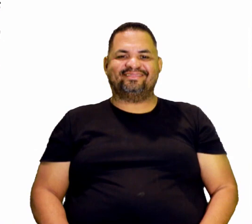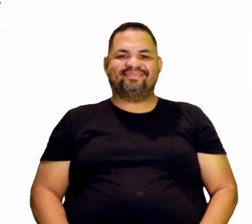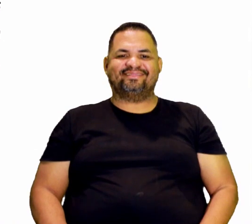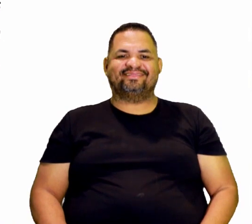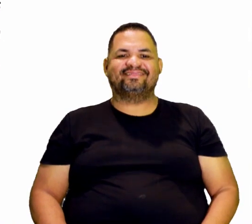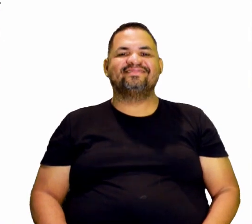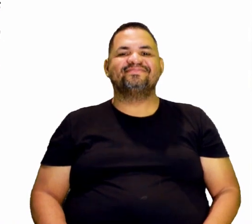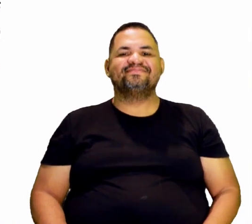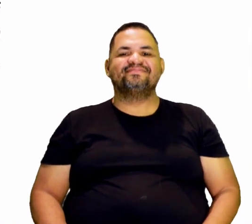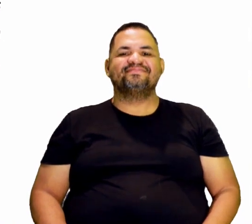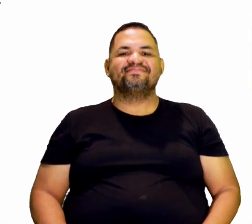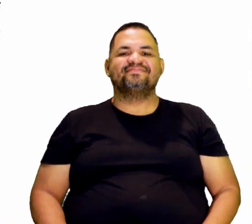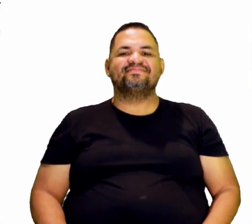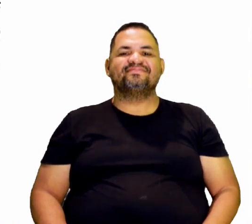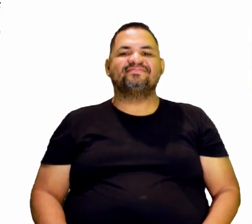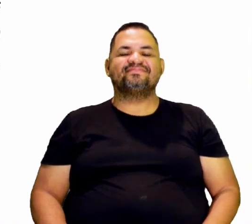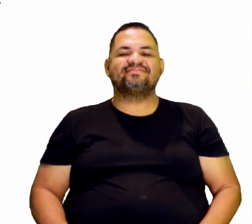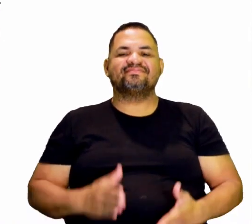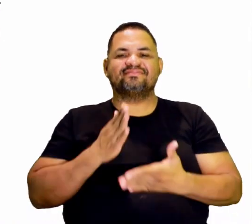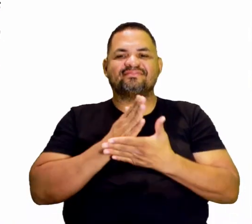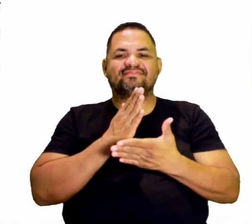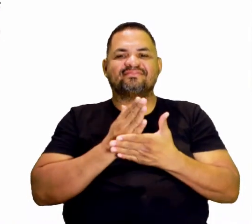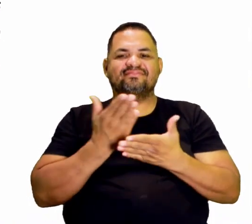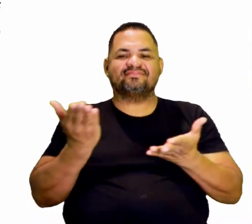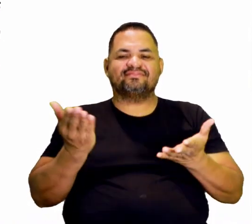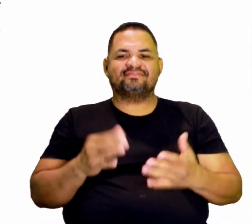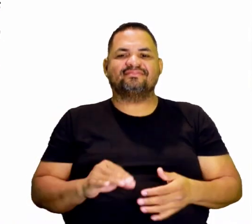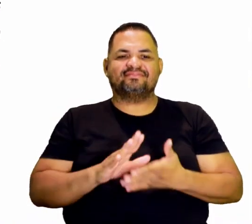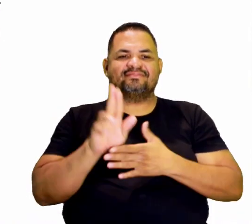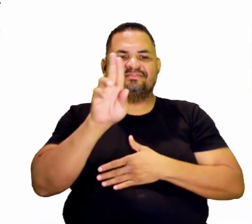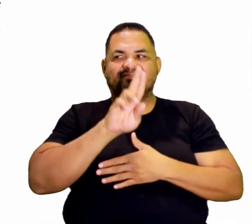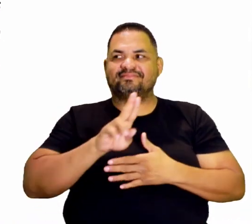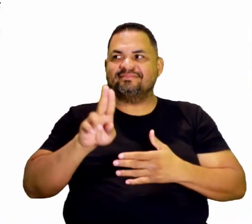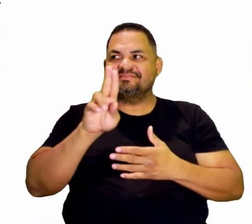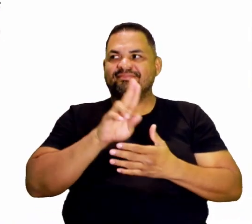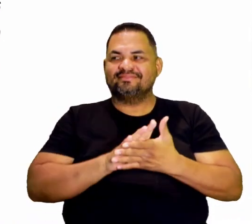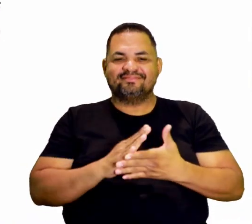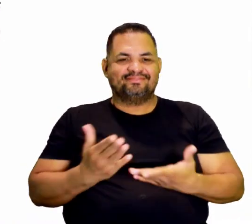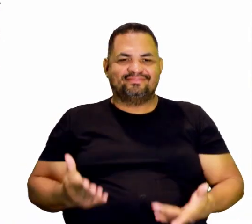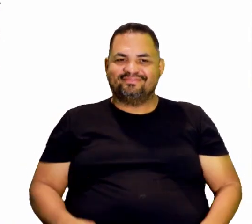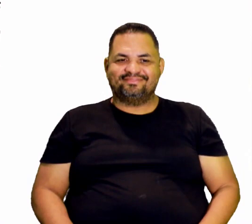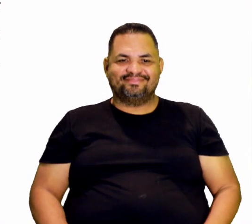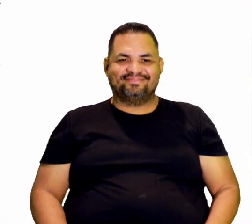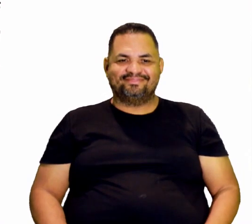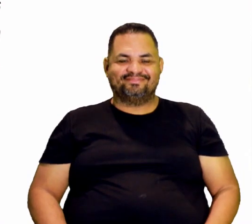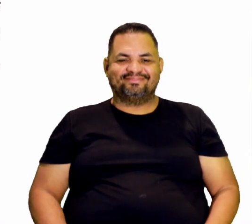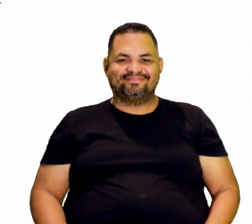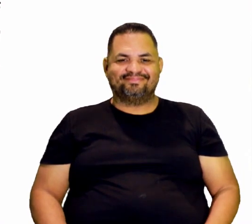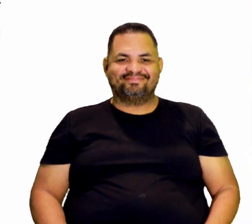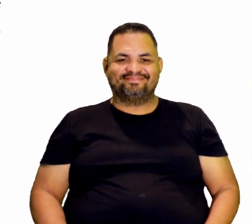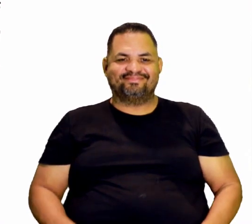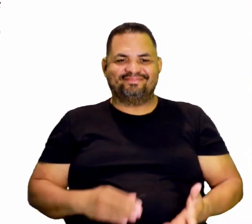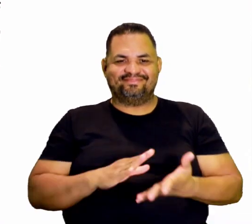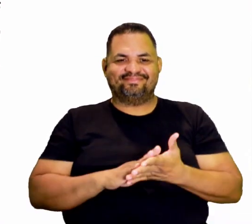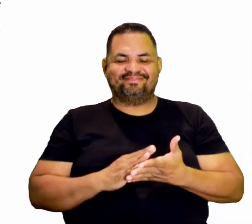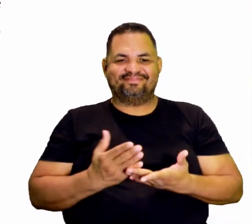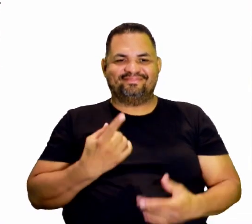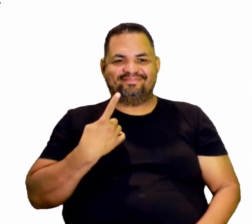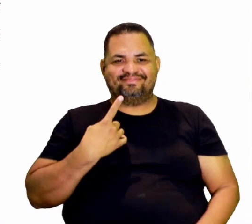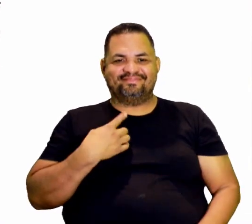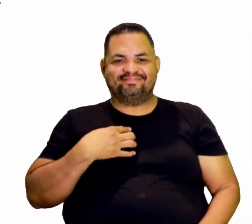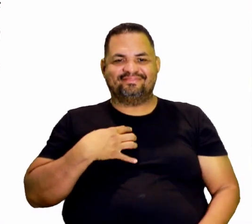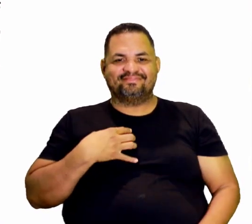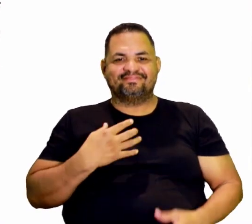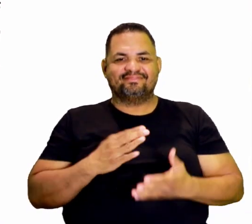instauraram e desenvolveram, né, a técnica da divisão, empregando como meio de expressão a